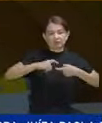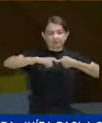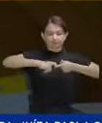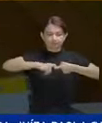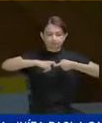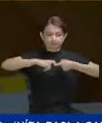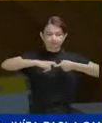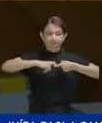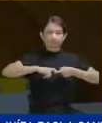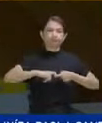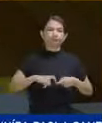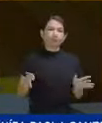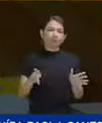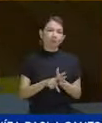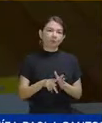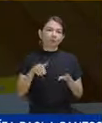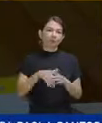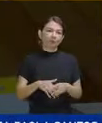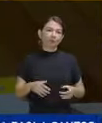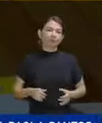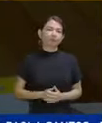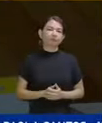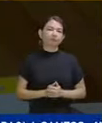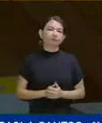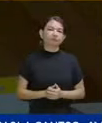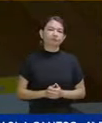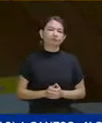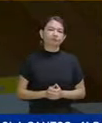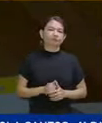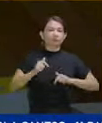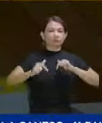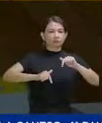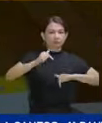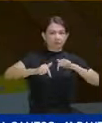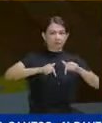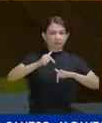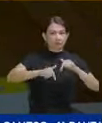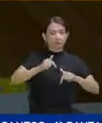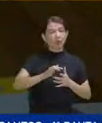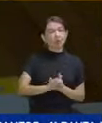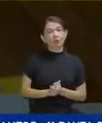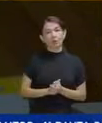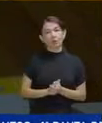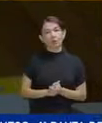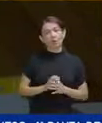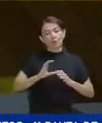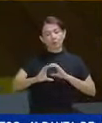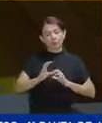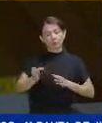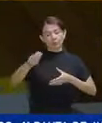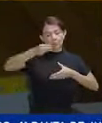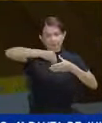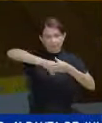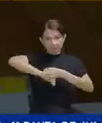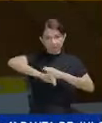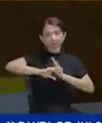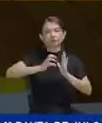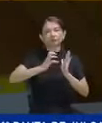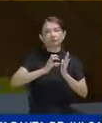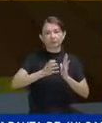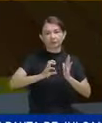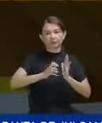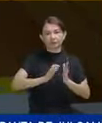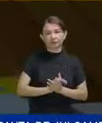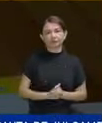partidárias visando as eleições, podendo tais atividades ser divulgadas por instrumento de comunicação intrapartidária. Inciso 3,